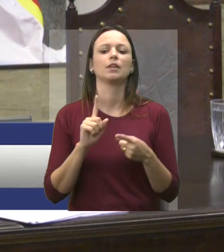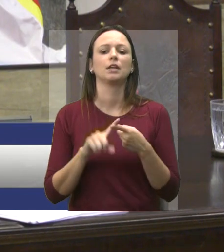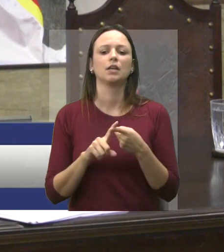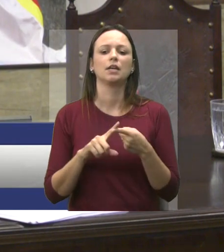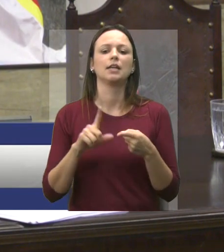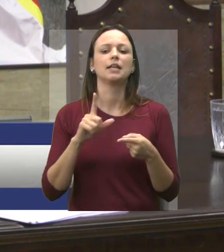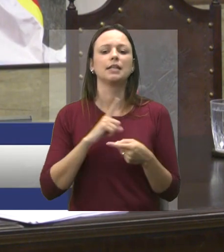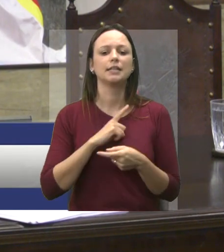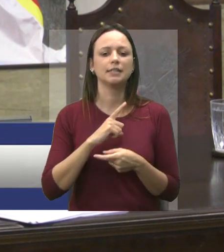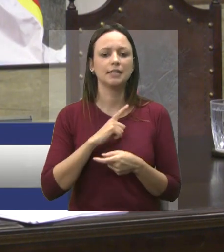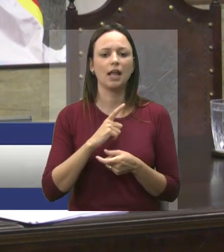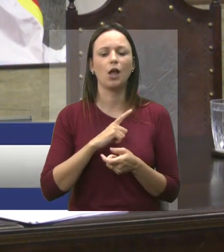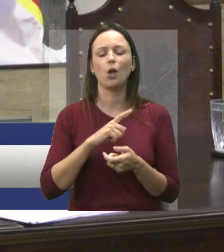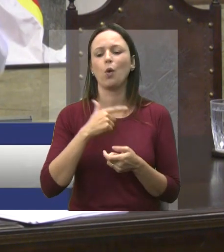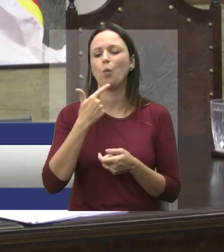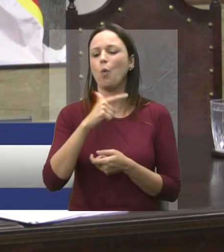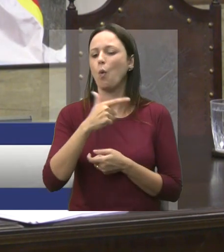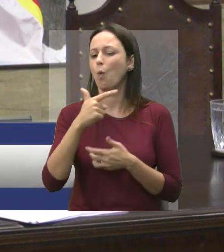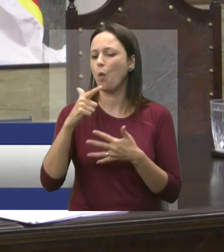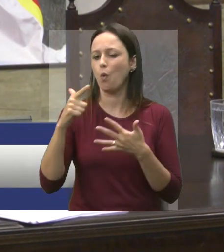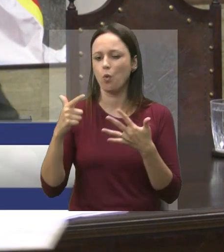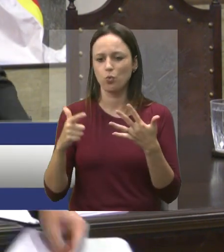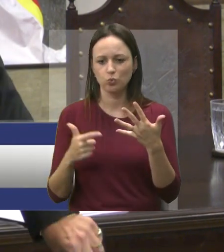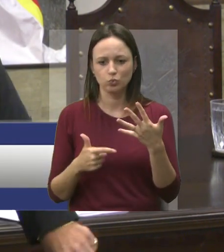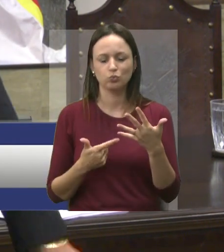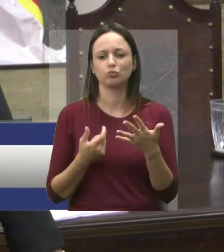existem alguns outros benefícios